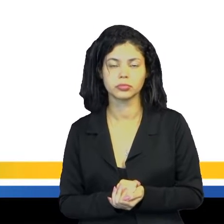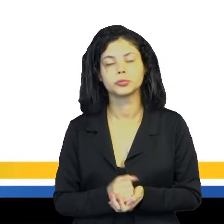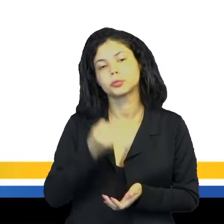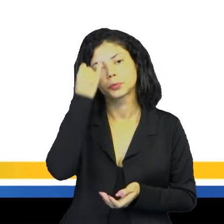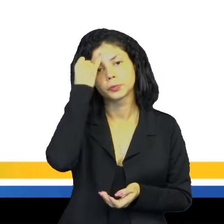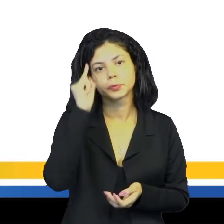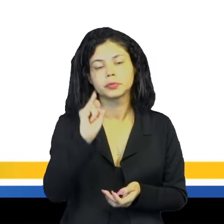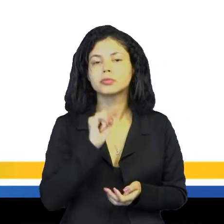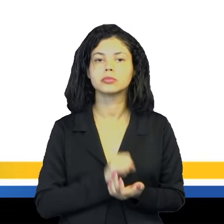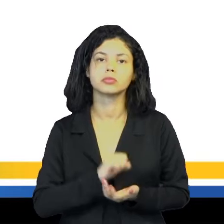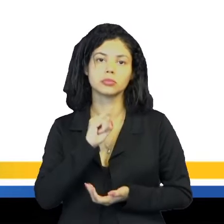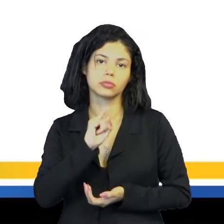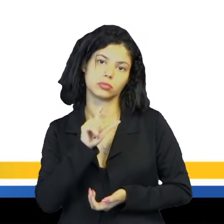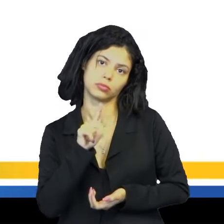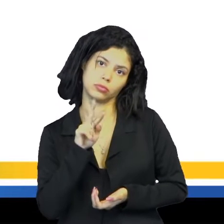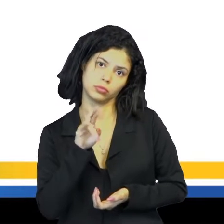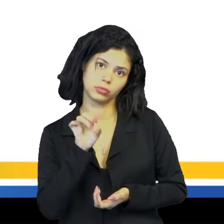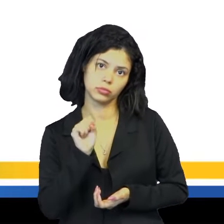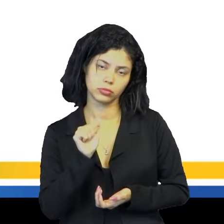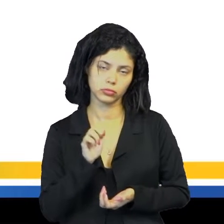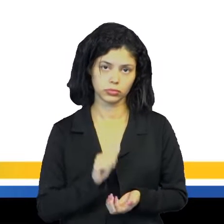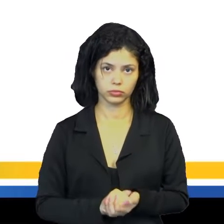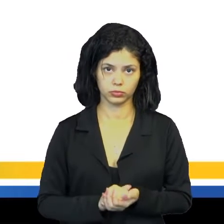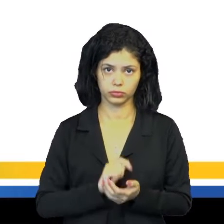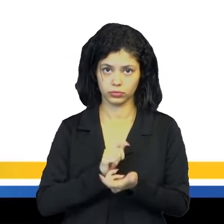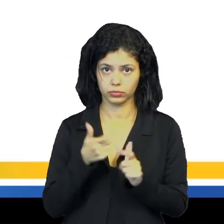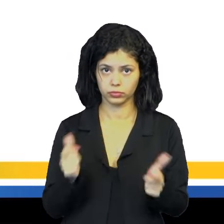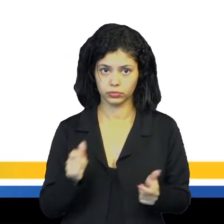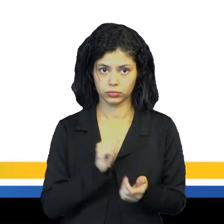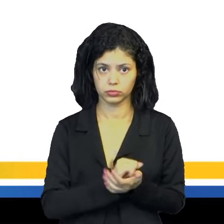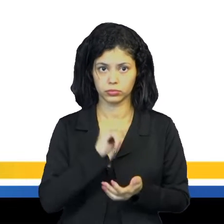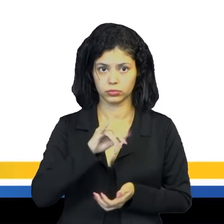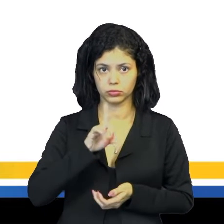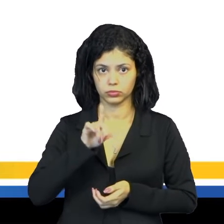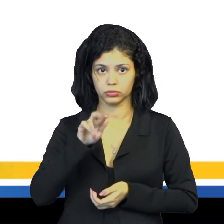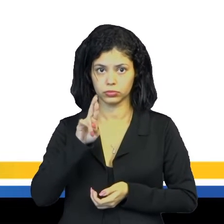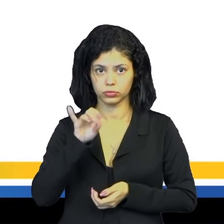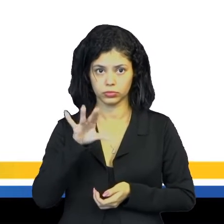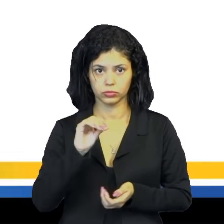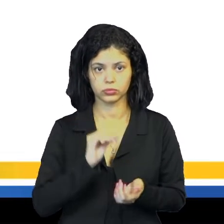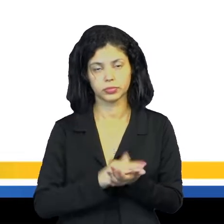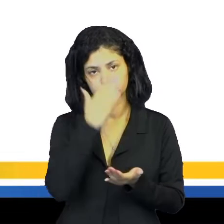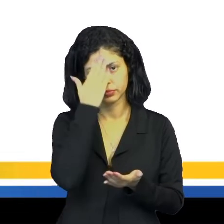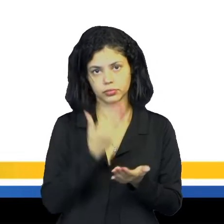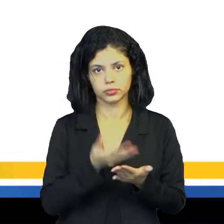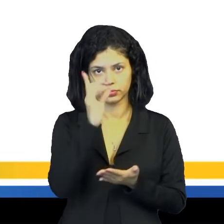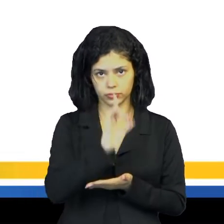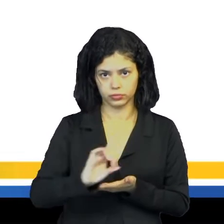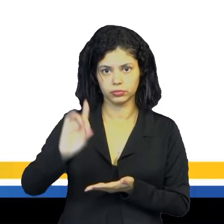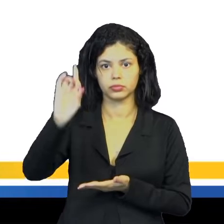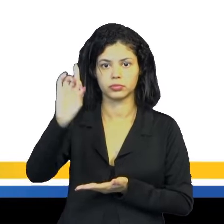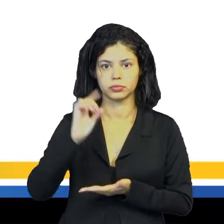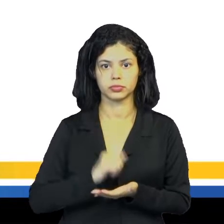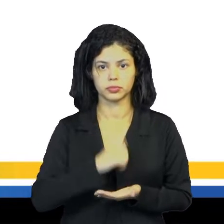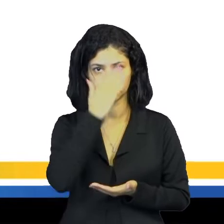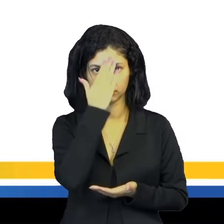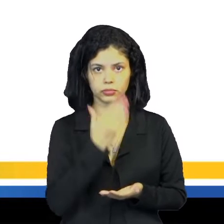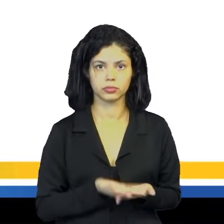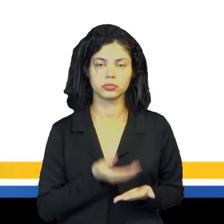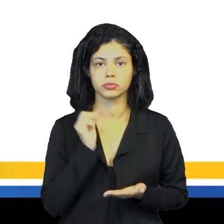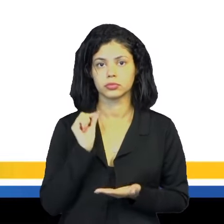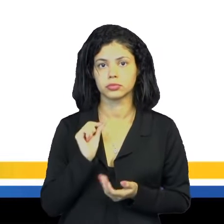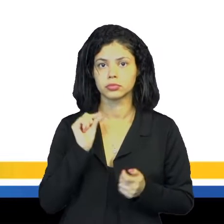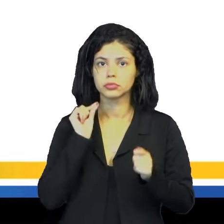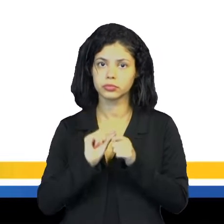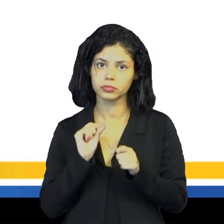As ideias do iluminismo contra o antigo regime. A maioria dos iluministas acreditavam em Deus, né? Acreditavam que